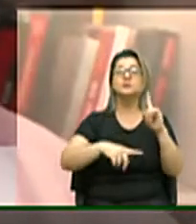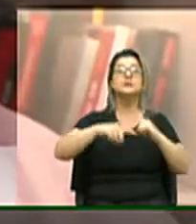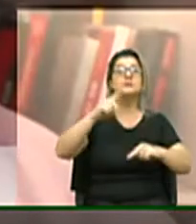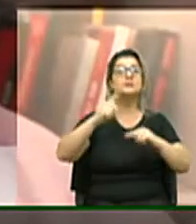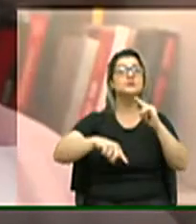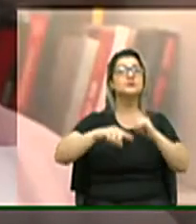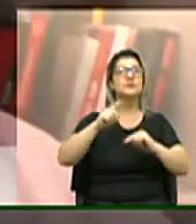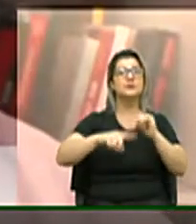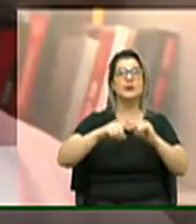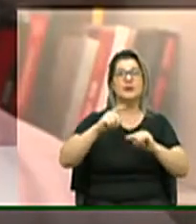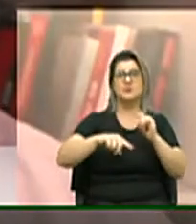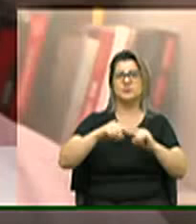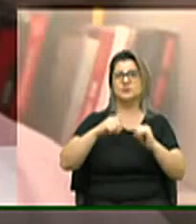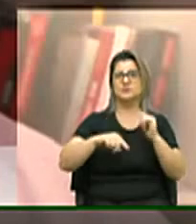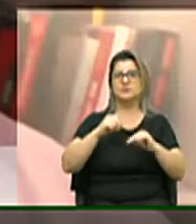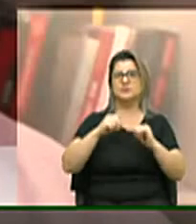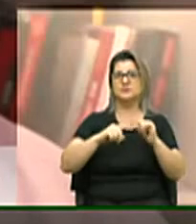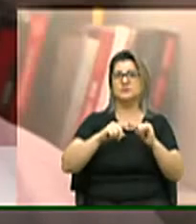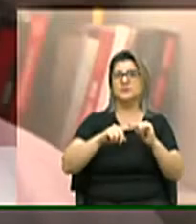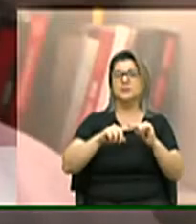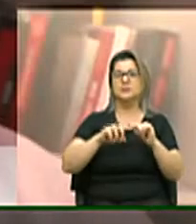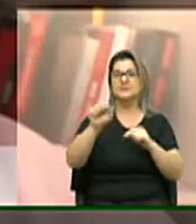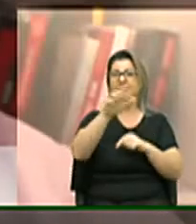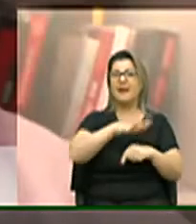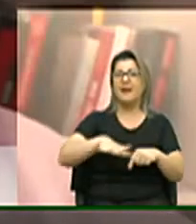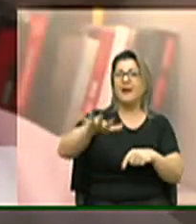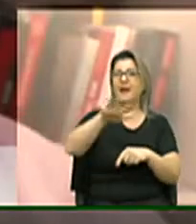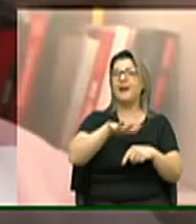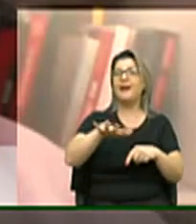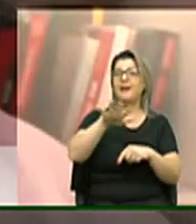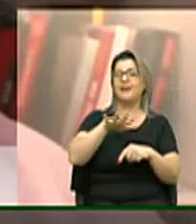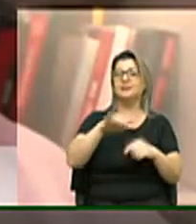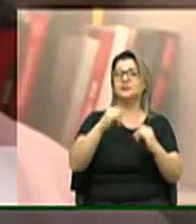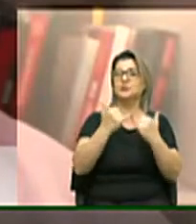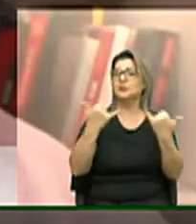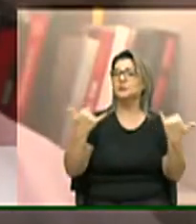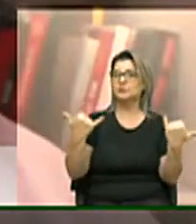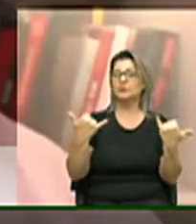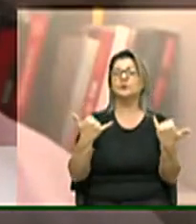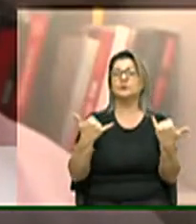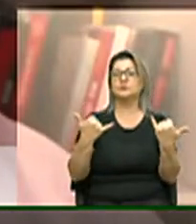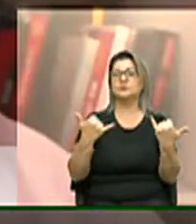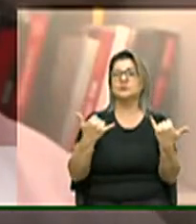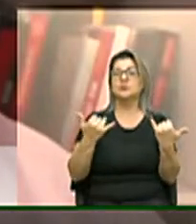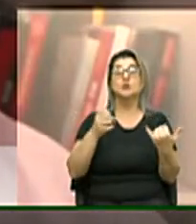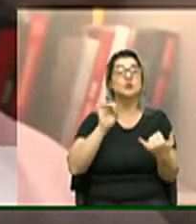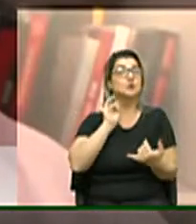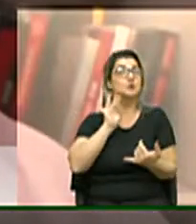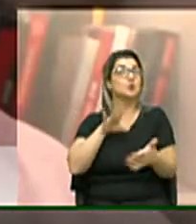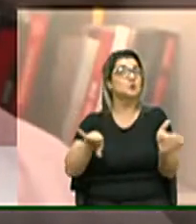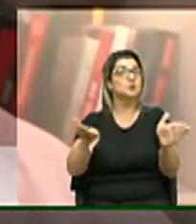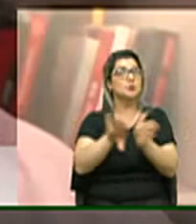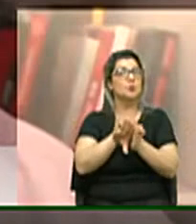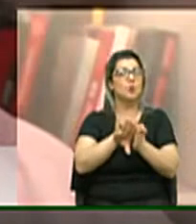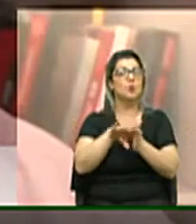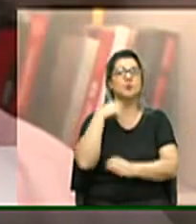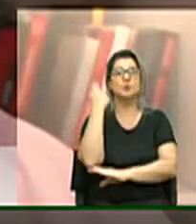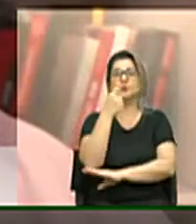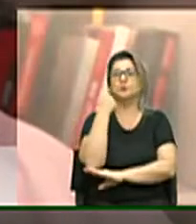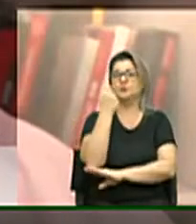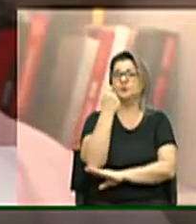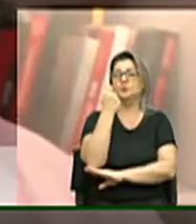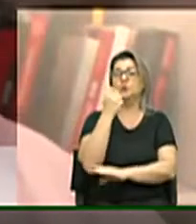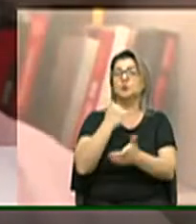pública pioneira no Rio Grande do Sul na área de semicondutores e componentes eletrônicos, né? E só chegou no Rio Grande do Sul no início